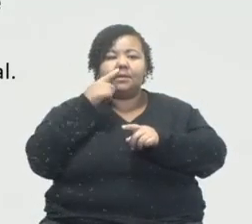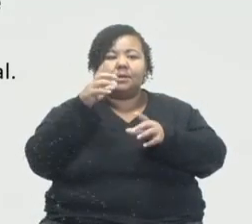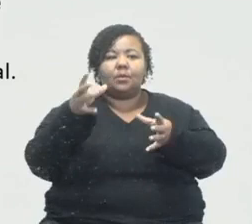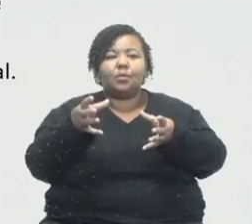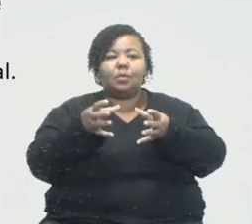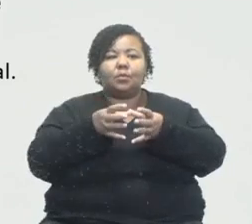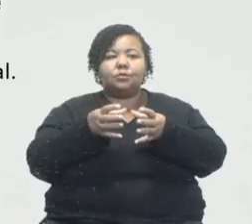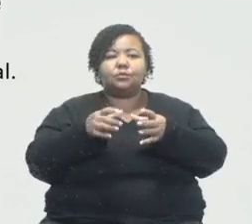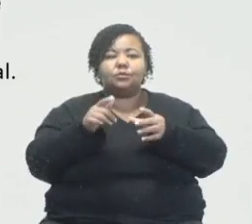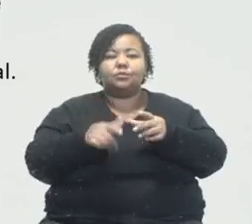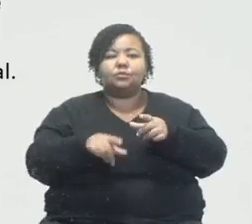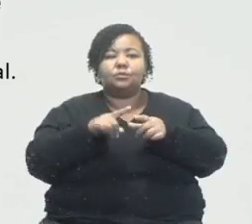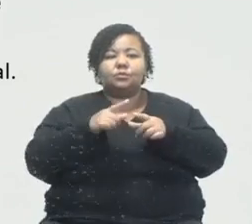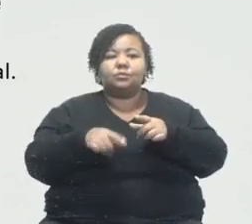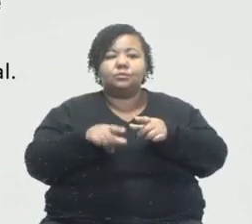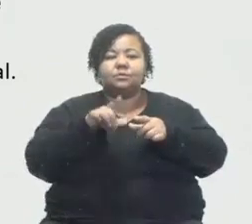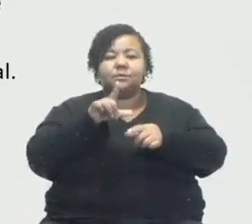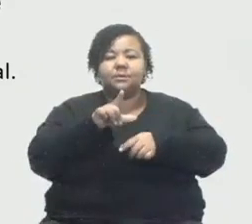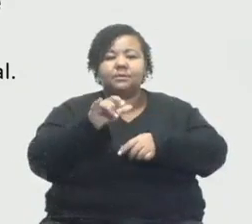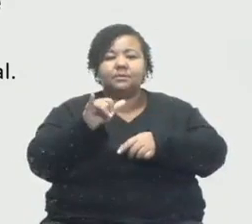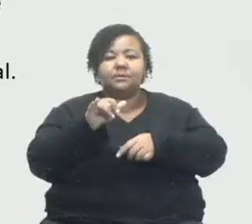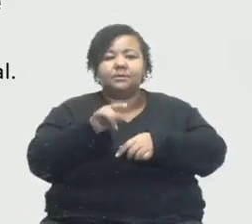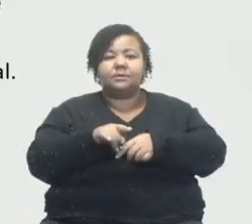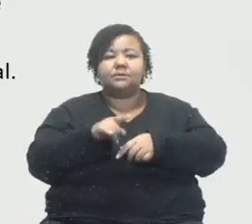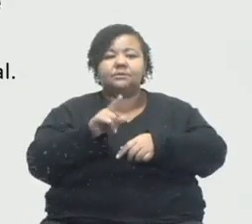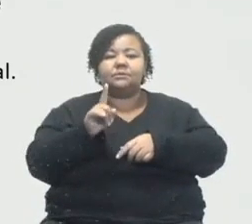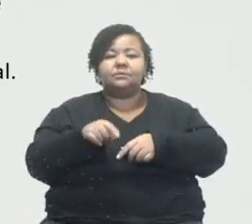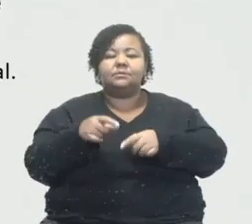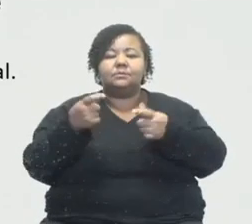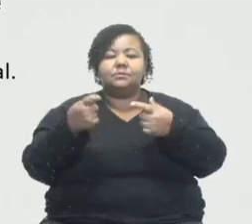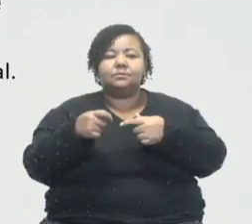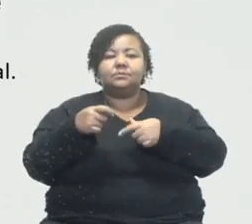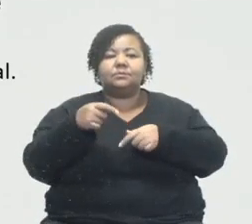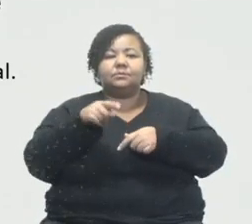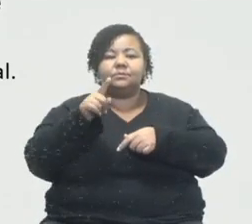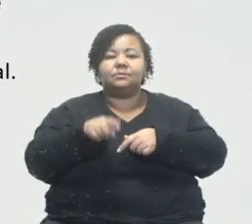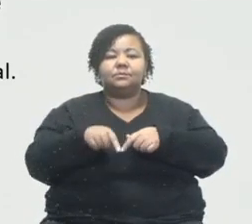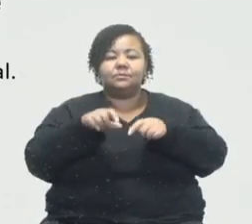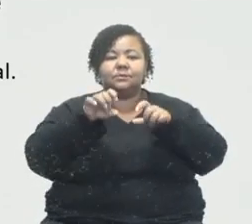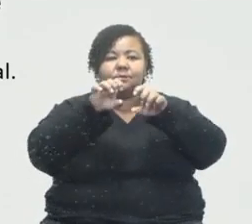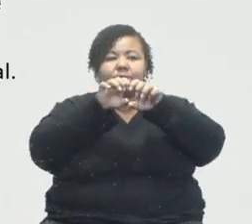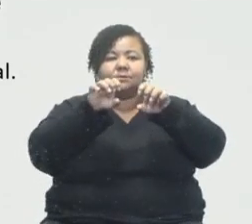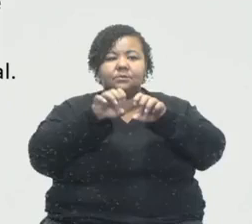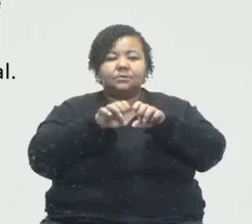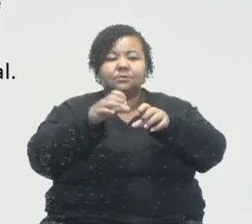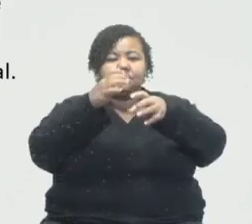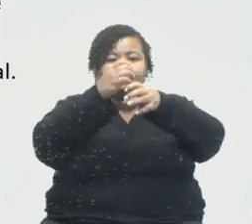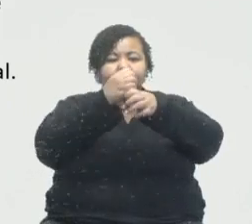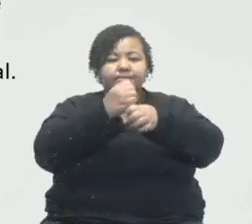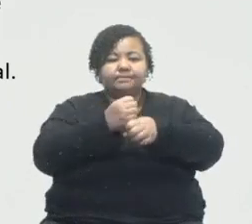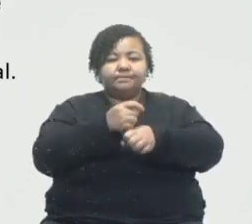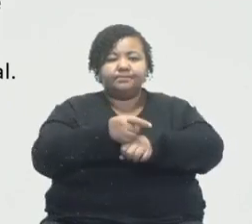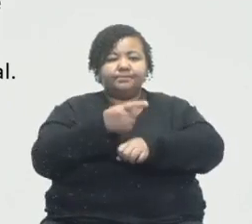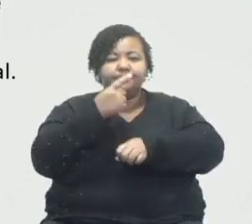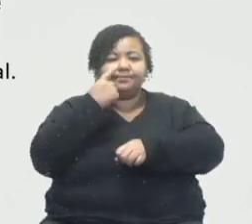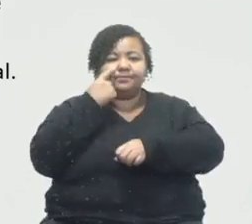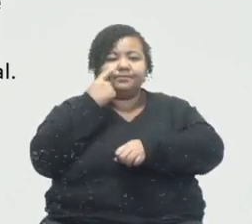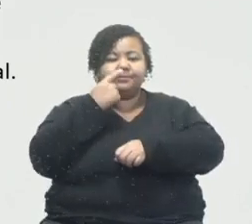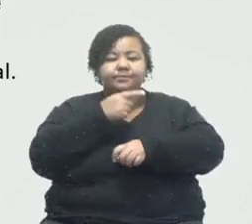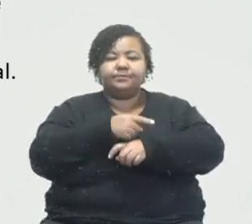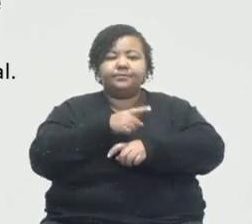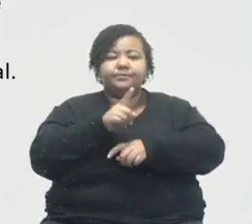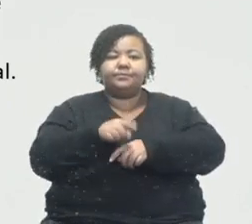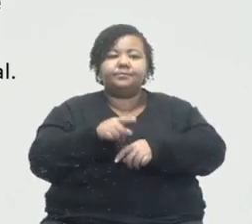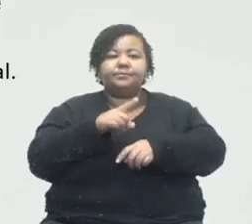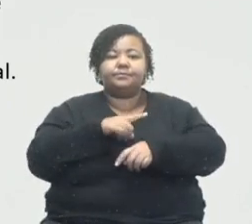conjunto linearmente independente, a gente precisa que essa equação aqui, então nós temos essa equação com o